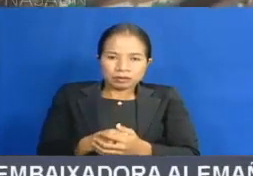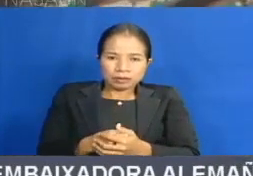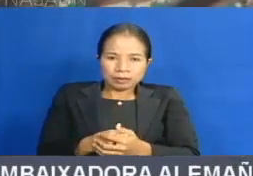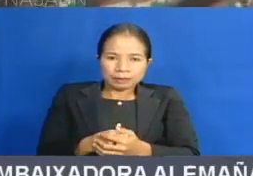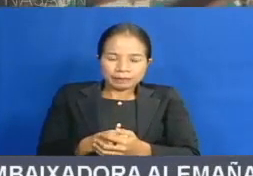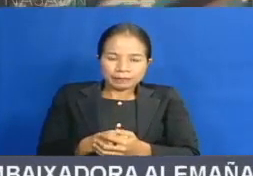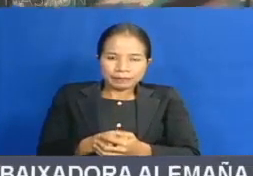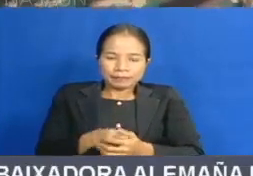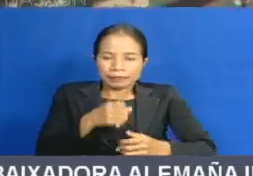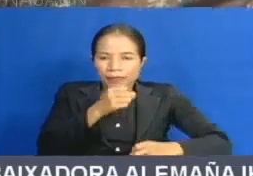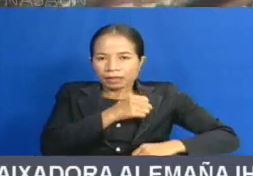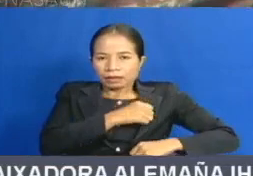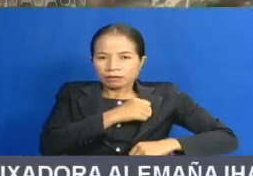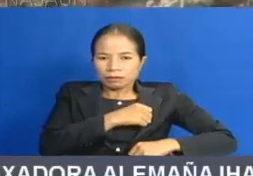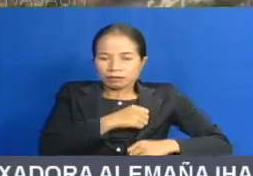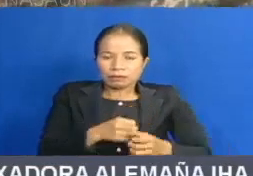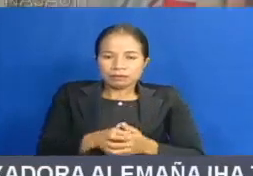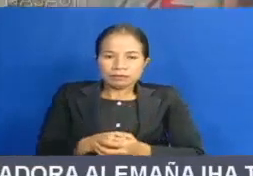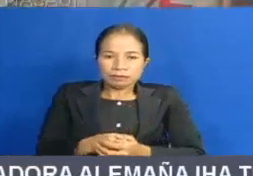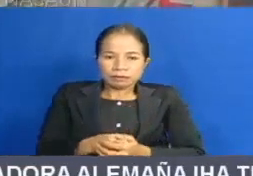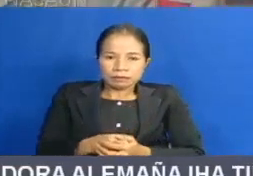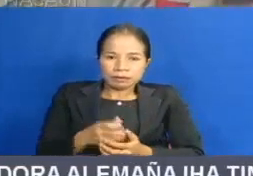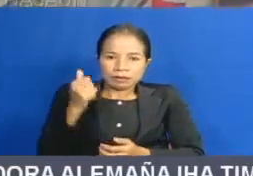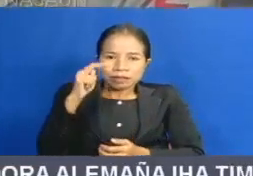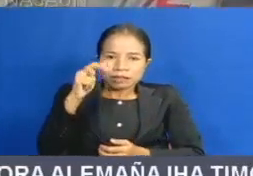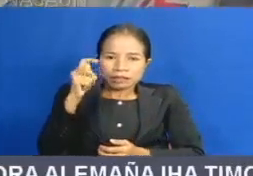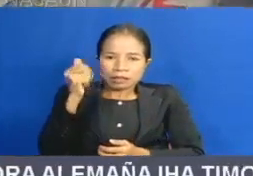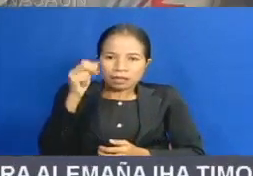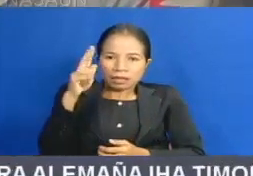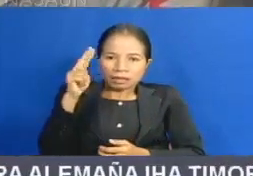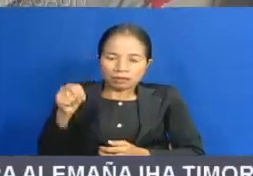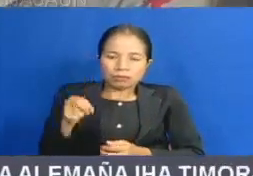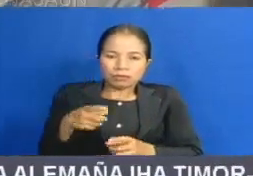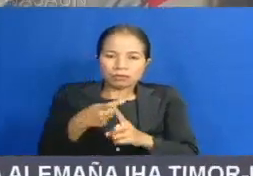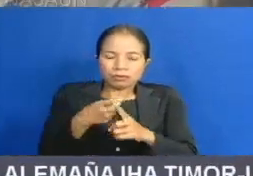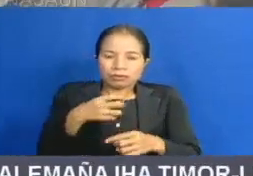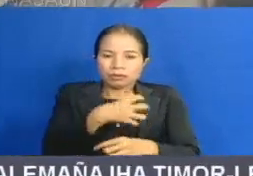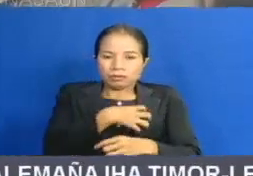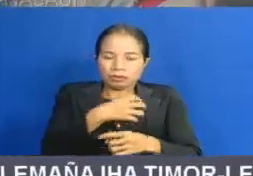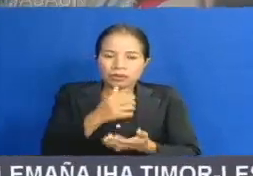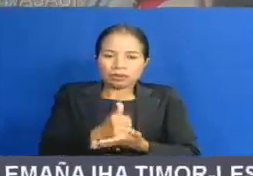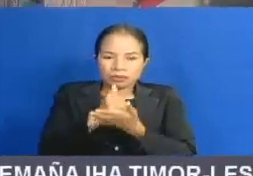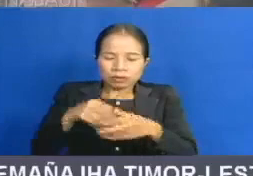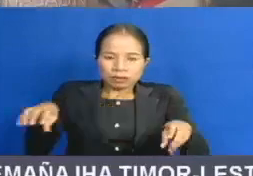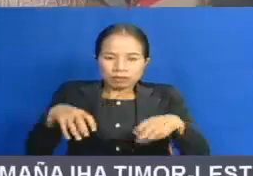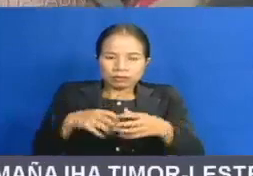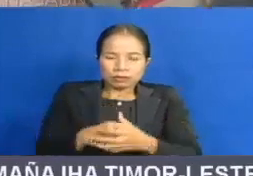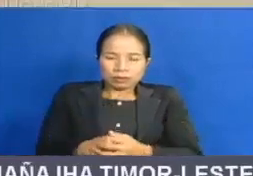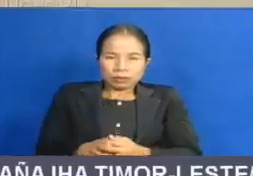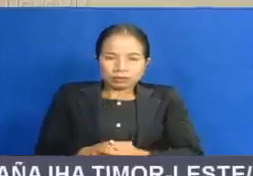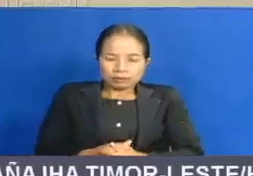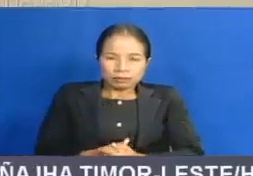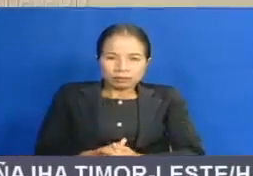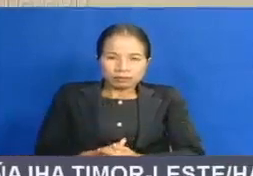General FF de Teli ho Major Antaun Claudino Hosi Unidade Apoio Serviço. Candido